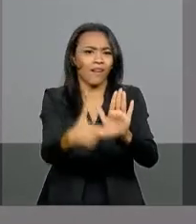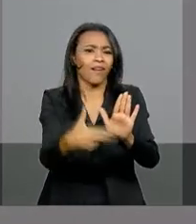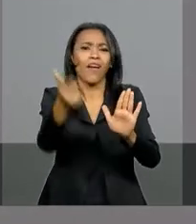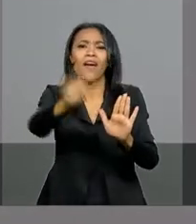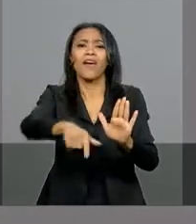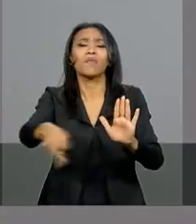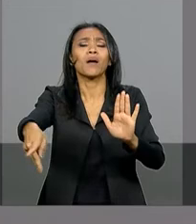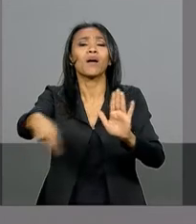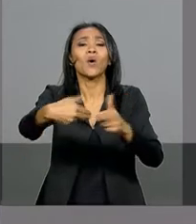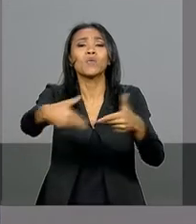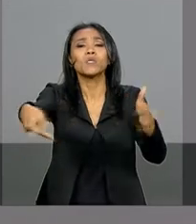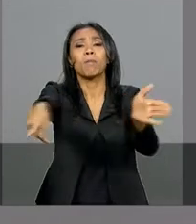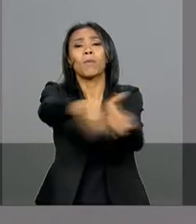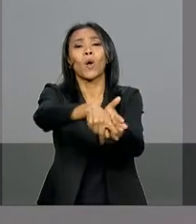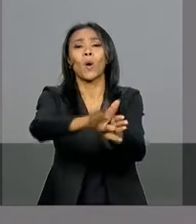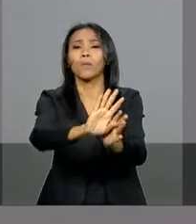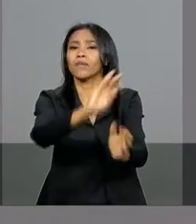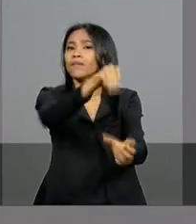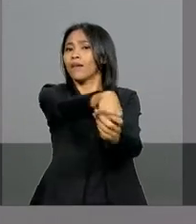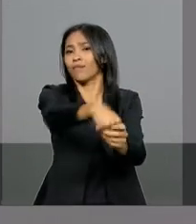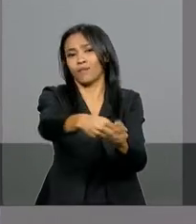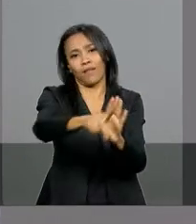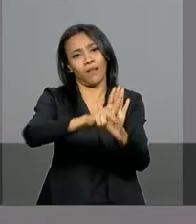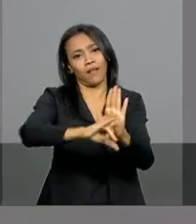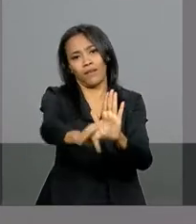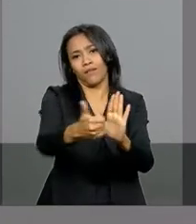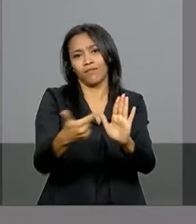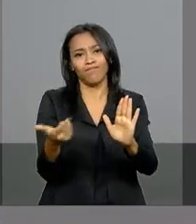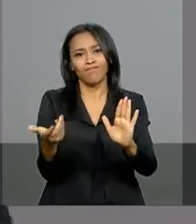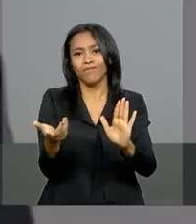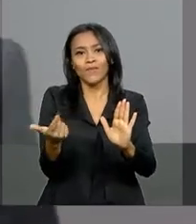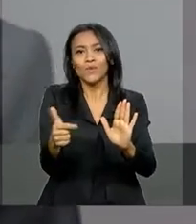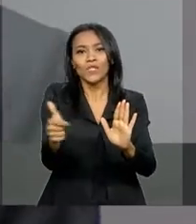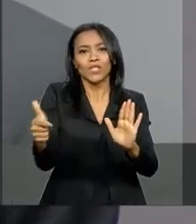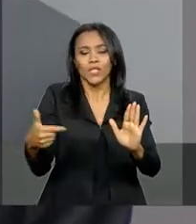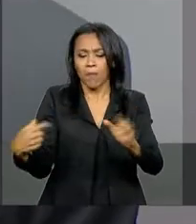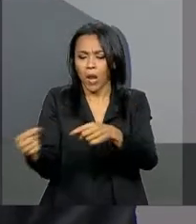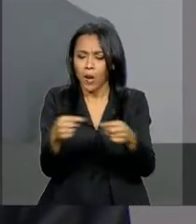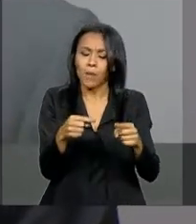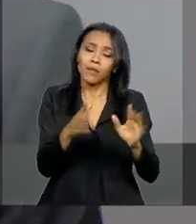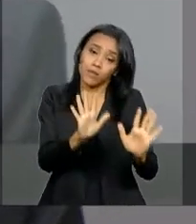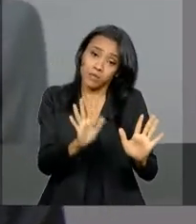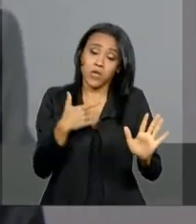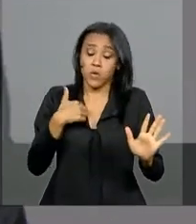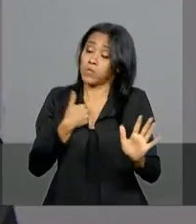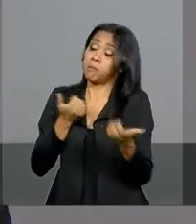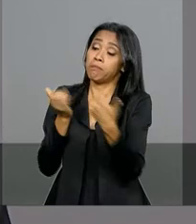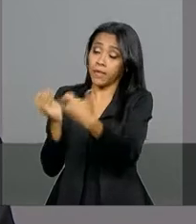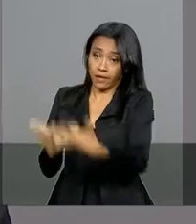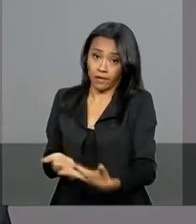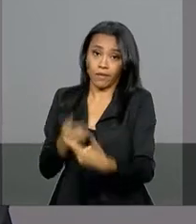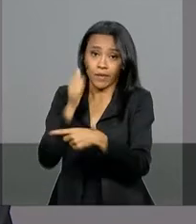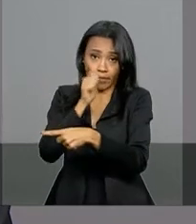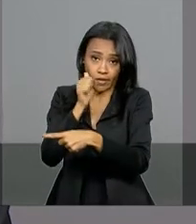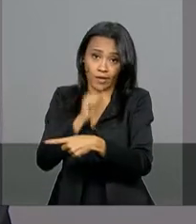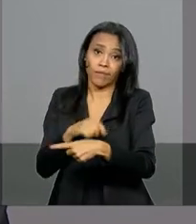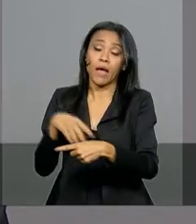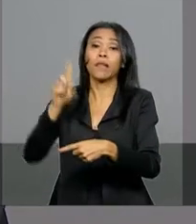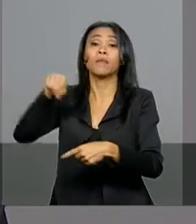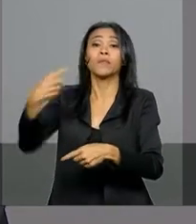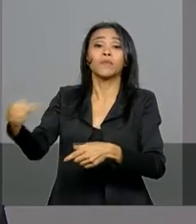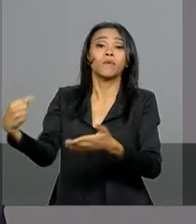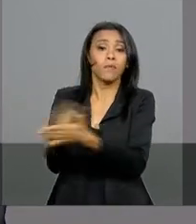as medidas cautelares inominadas então expliquei aquela senhora e aí ela me perguntou